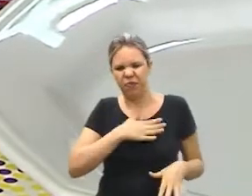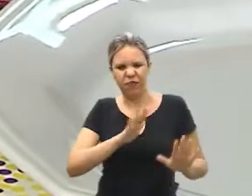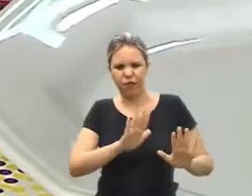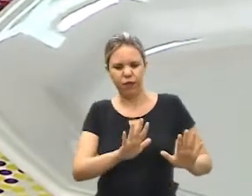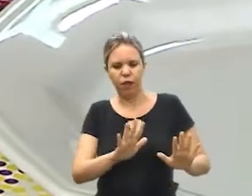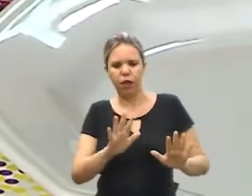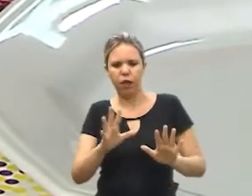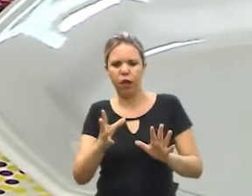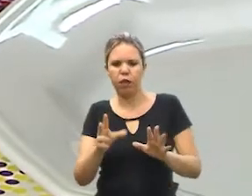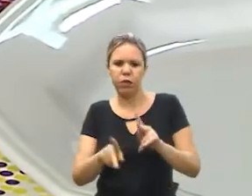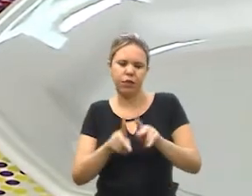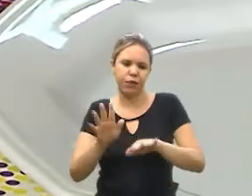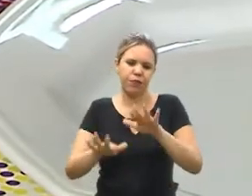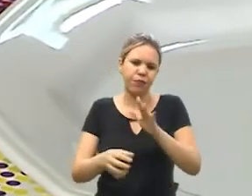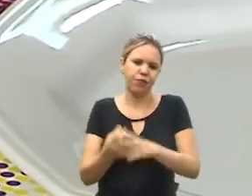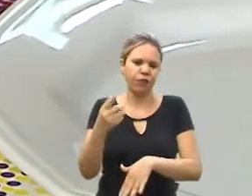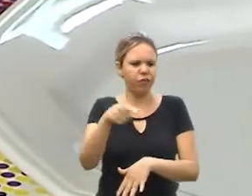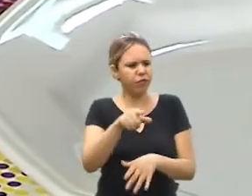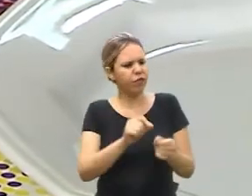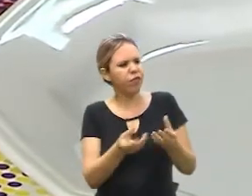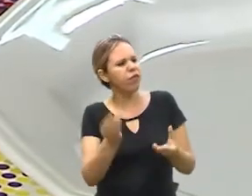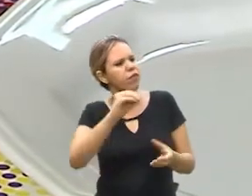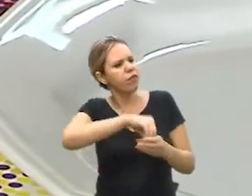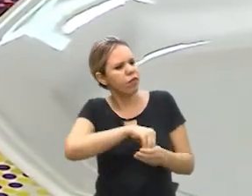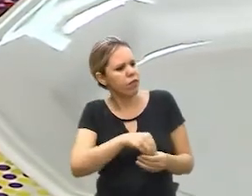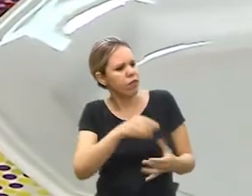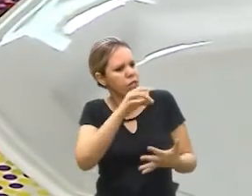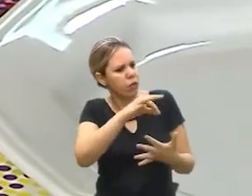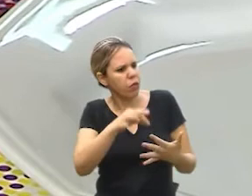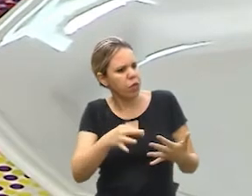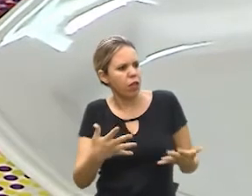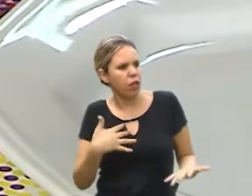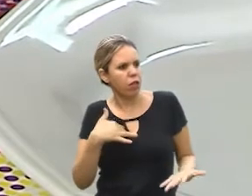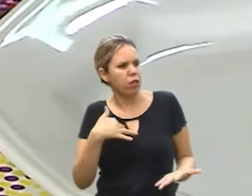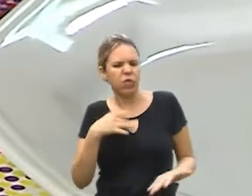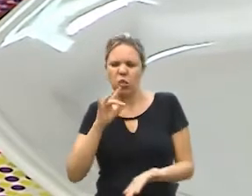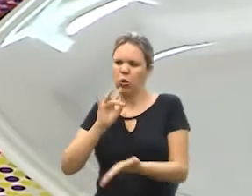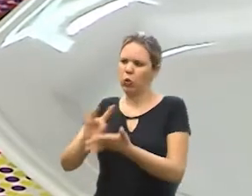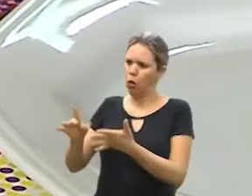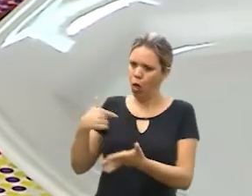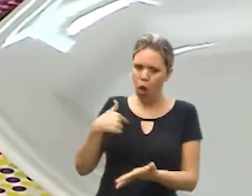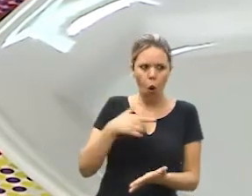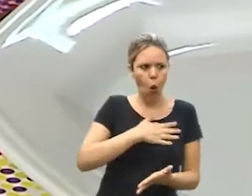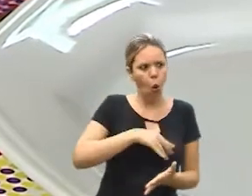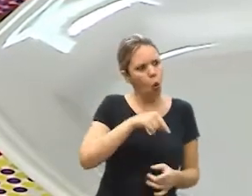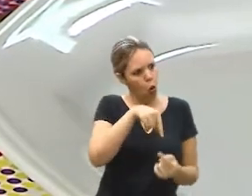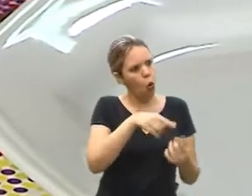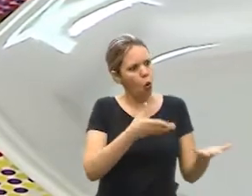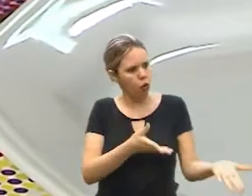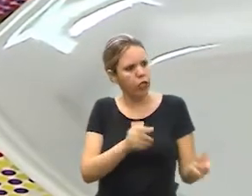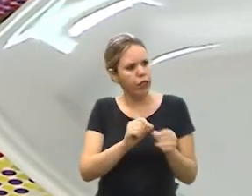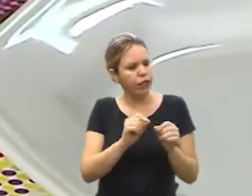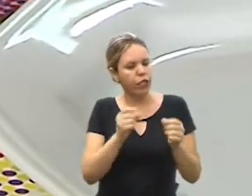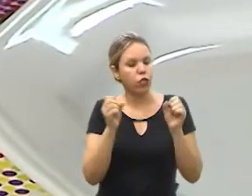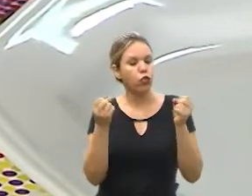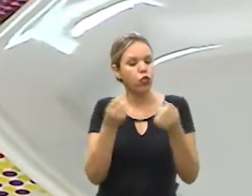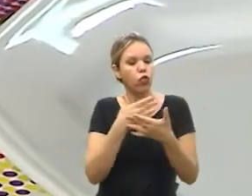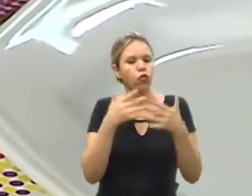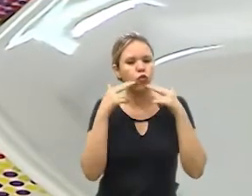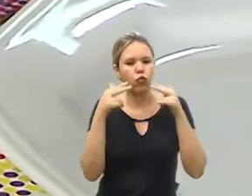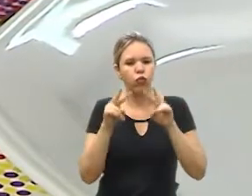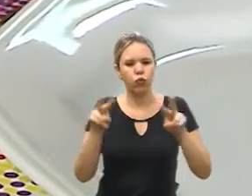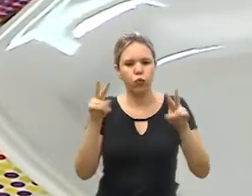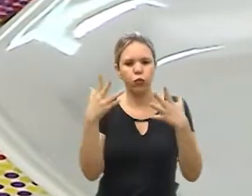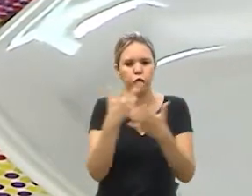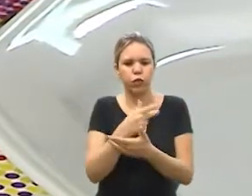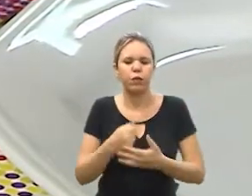já aconteceu várias vezes. Nossa, Thaís, o que você pôs? Eu falei, eu coloquei isso. Nossa, mas eu odeio, jura mesmo que tem? É porque você deu uma cara nova, uma